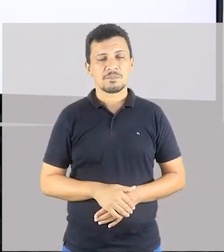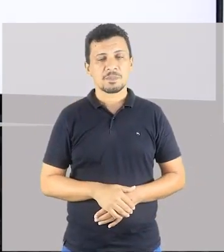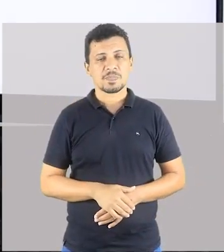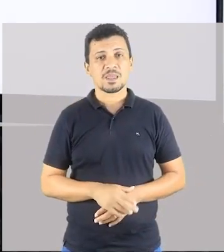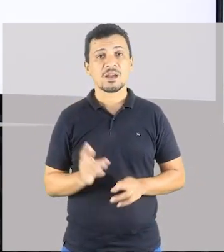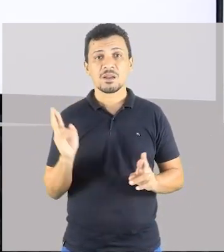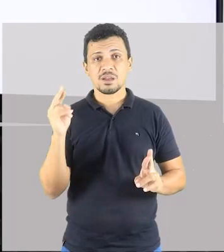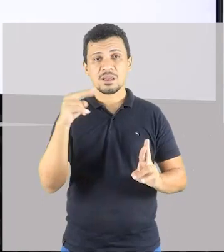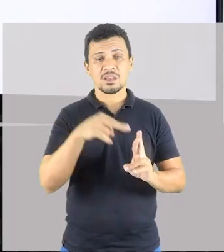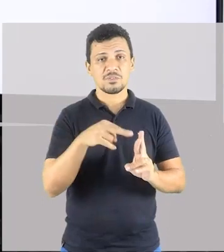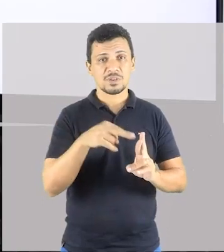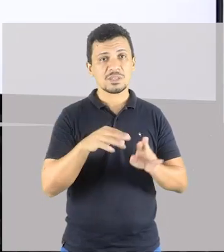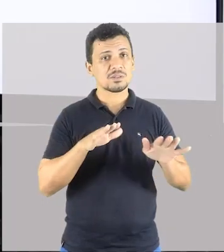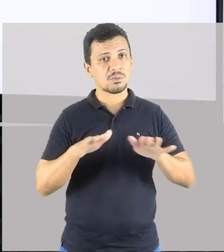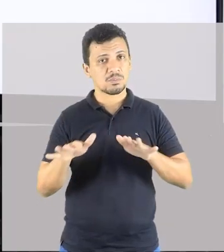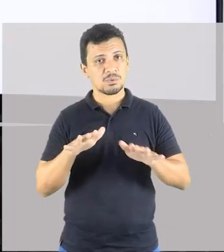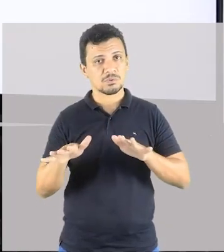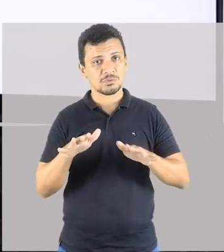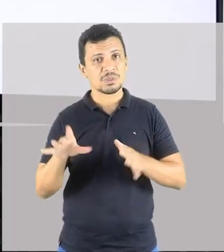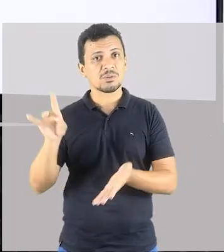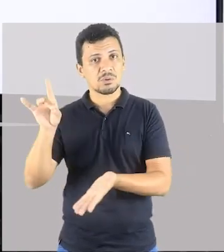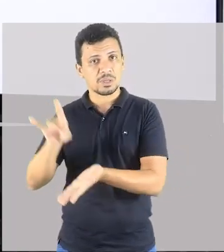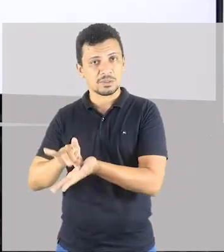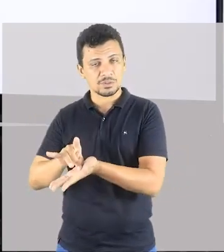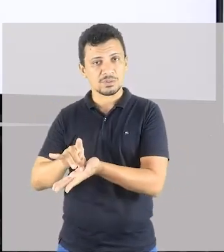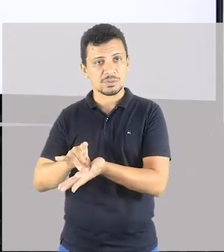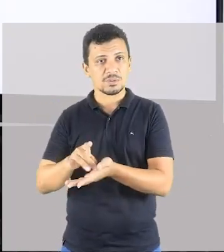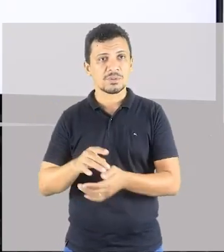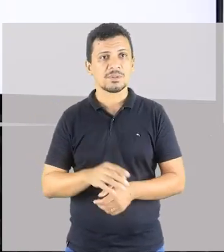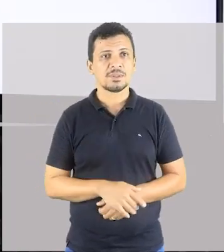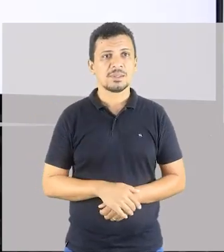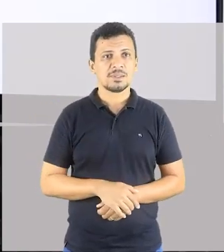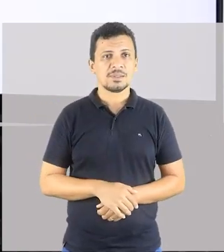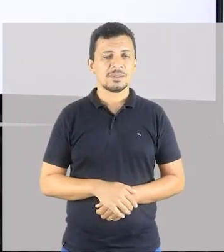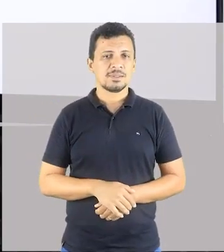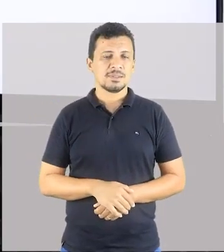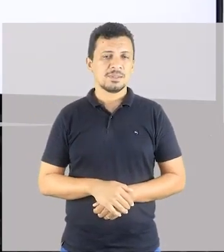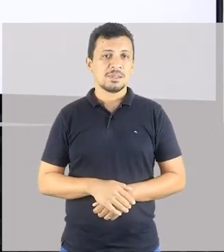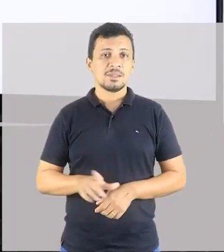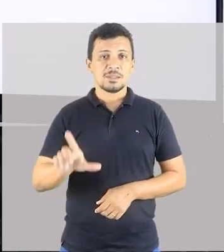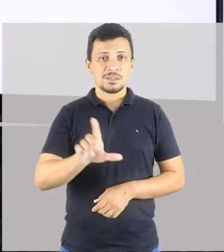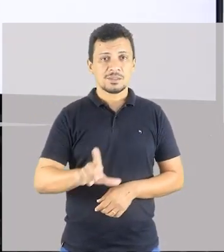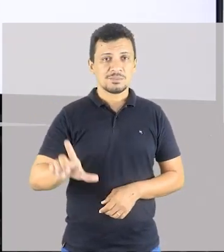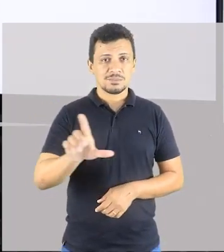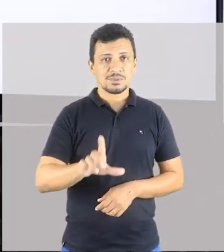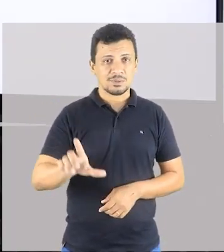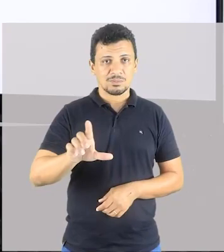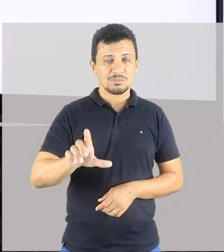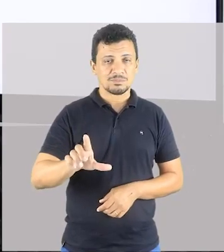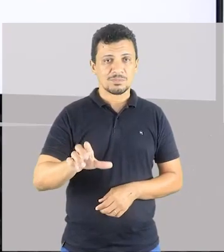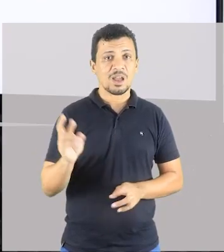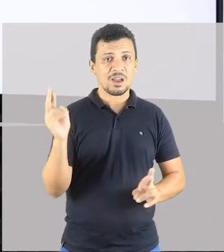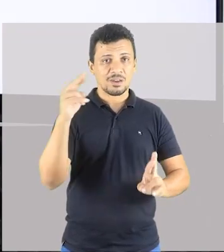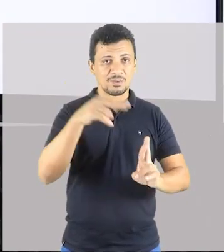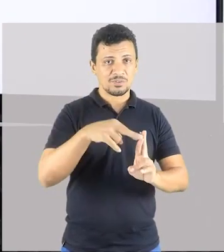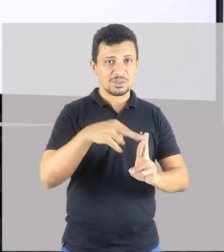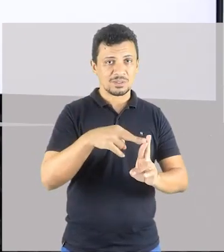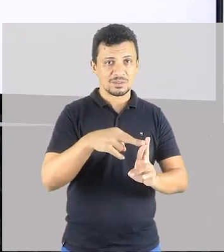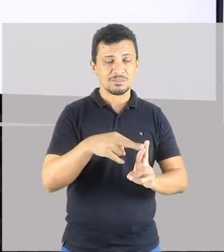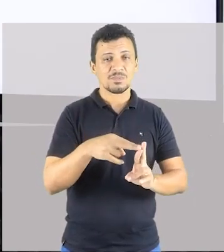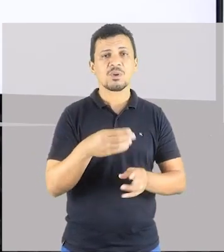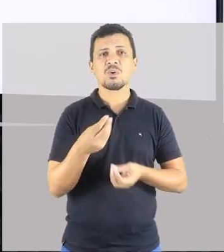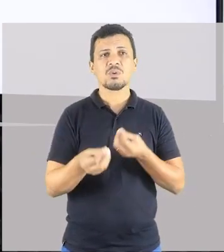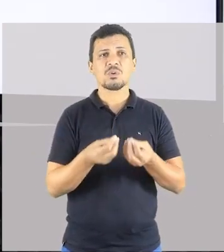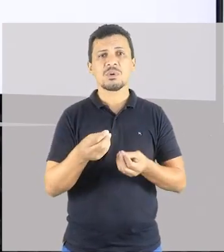a referência do movimento do realismo, né, na nossa literatura, na referência aí de Machado de Assis,